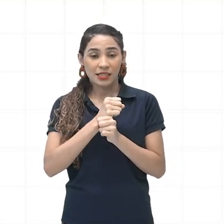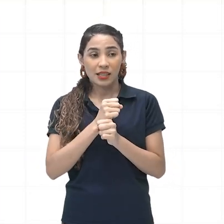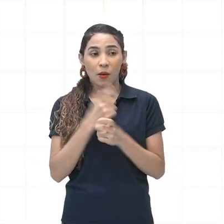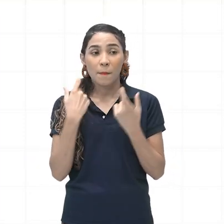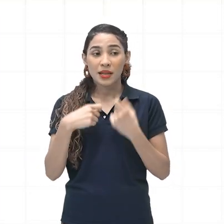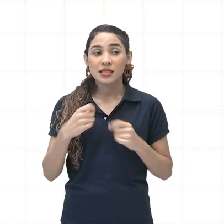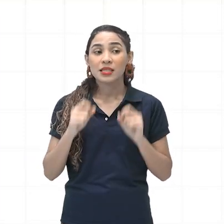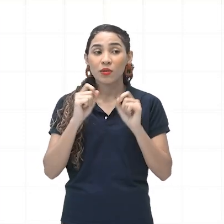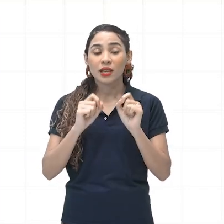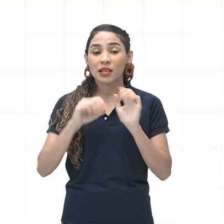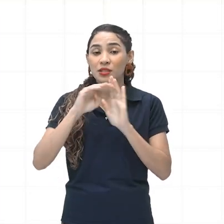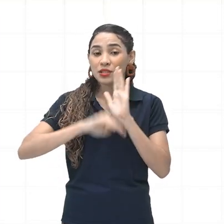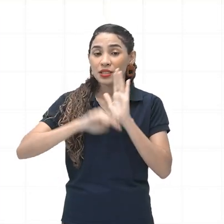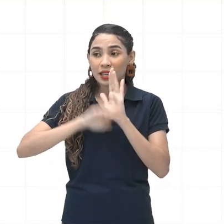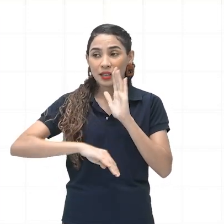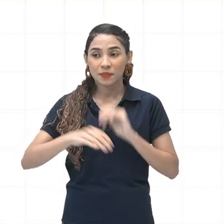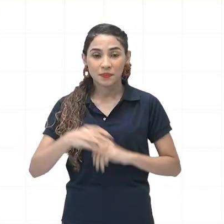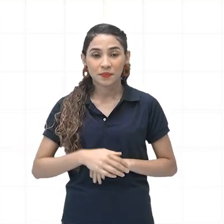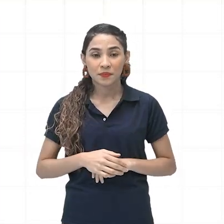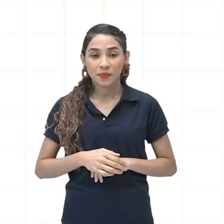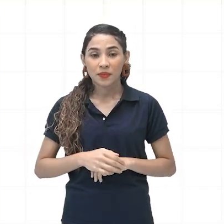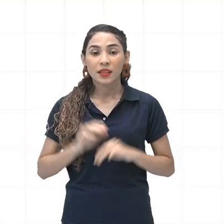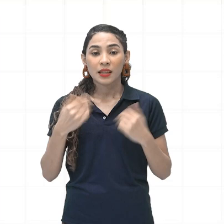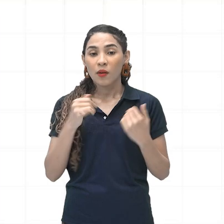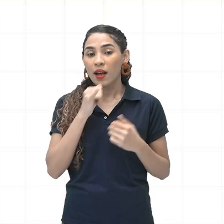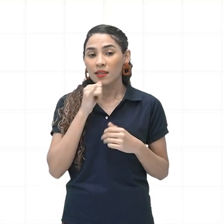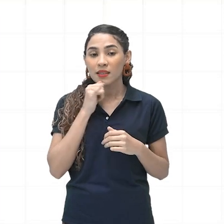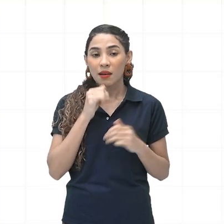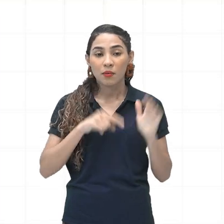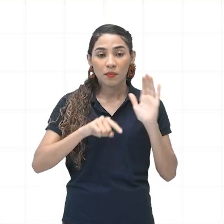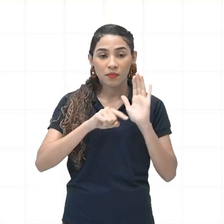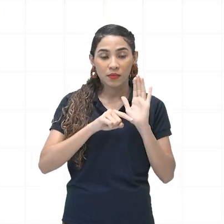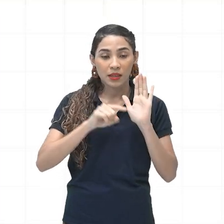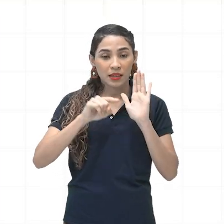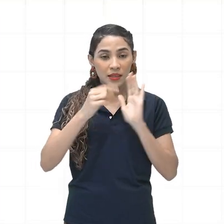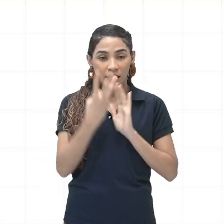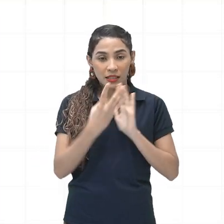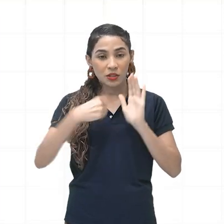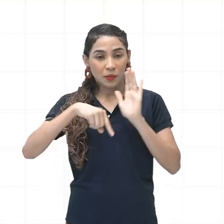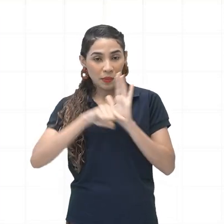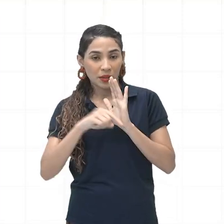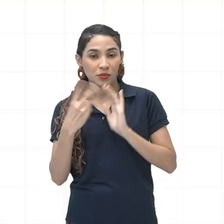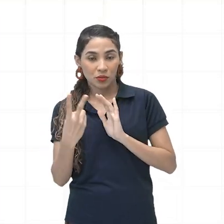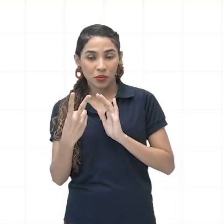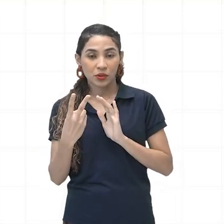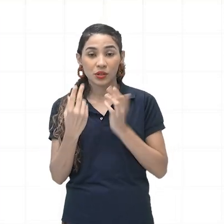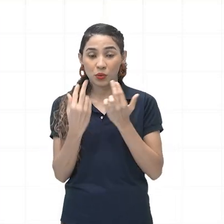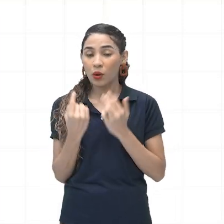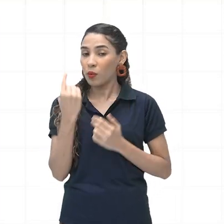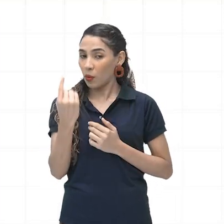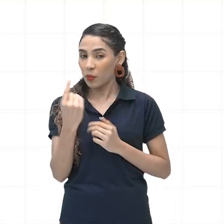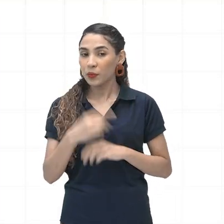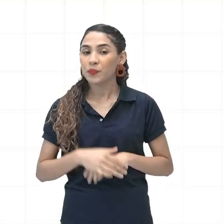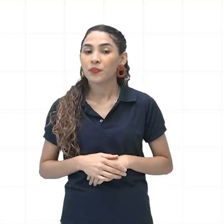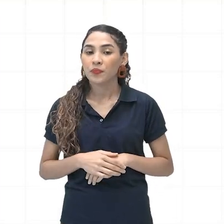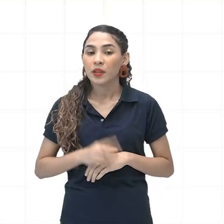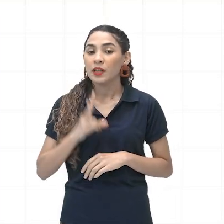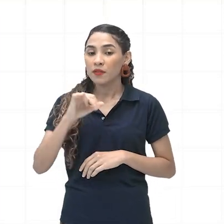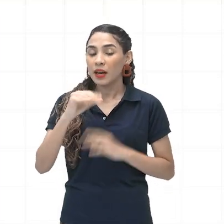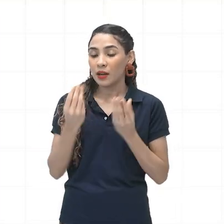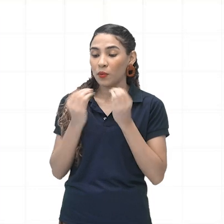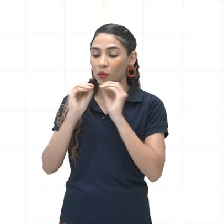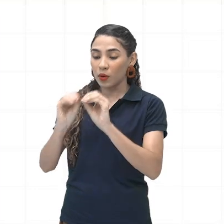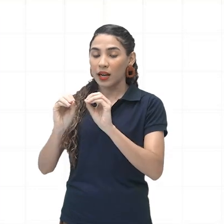gente precisa subtrair os números. Então, vou subtrair 3 menos 2, que vai dar 1, e eu vou ter que colocar aí